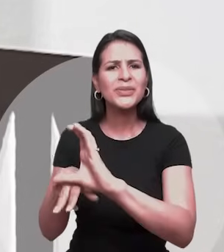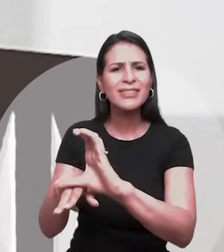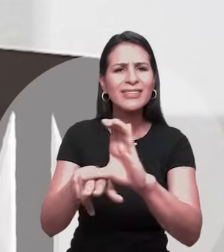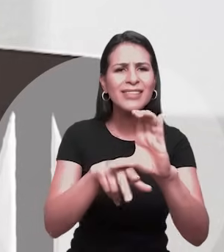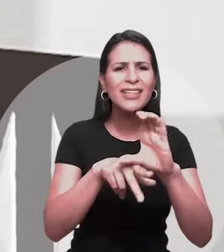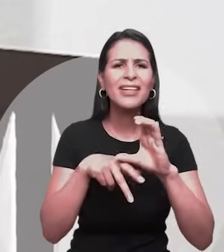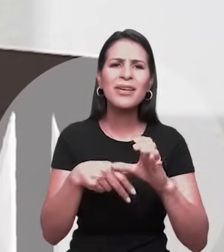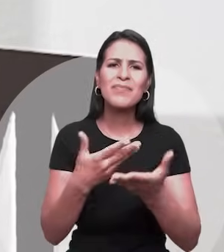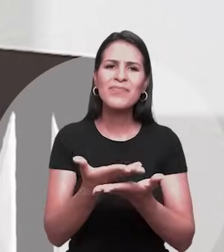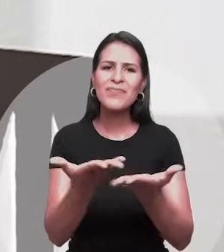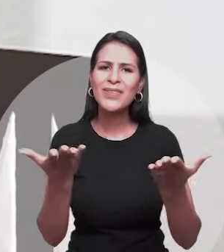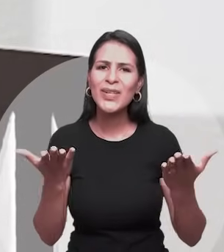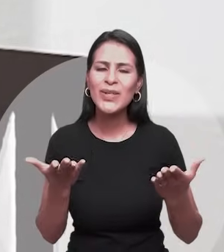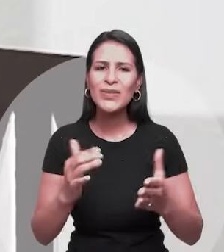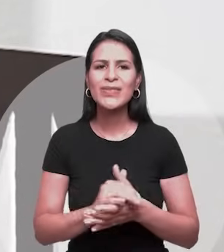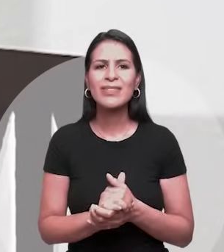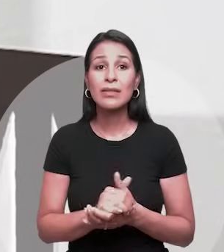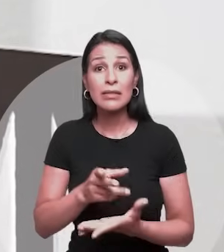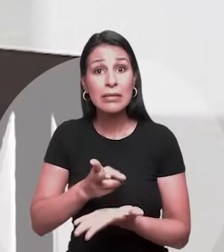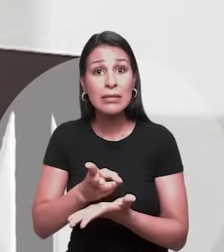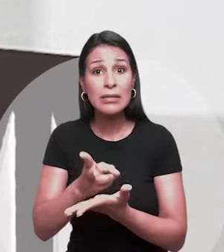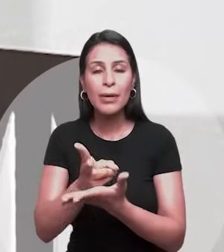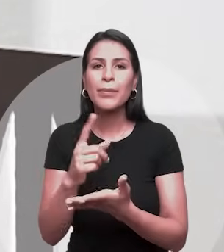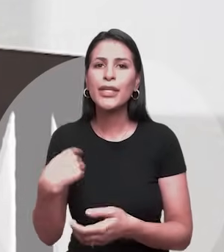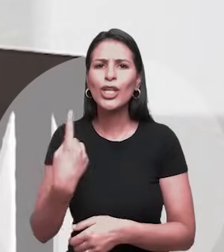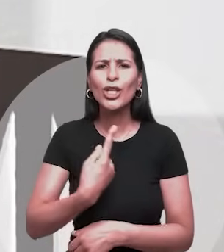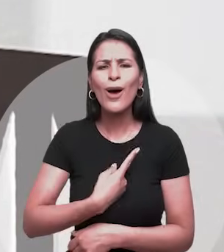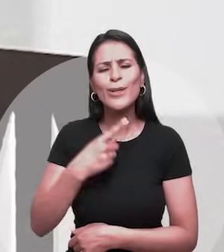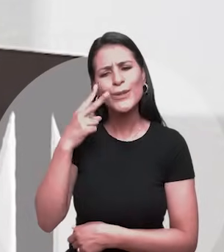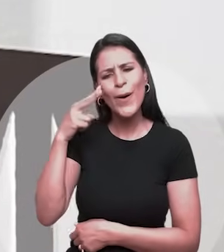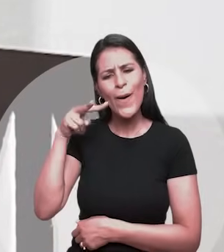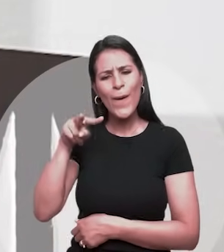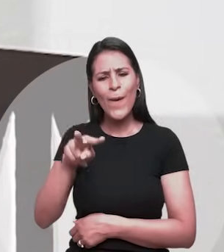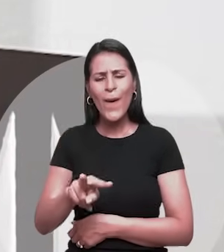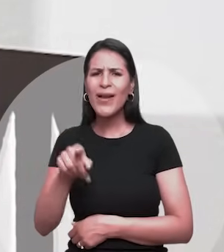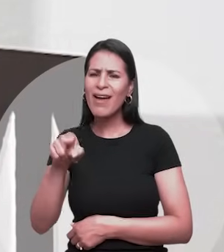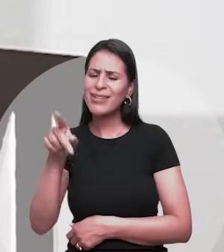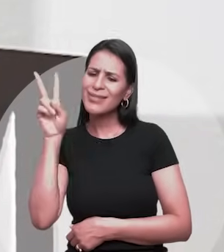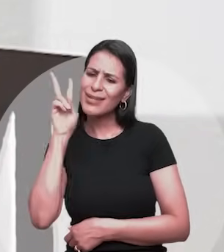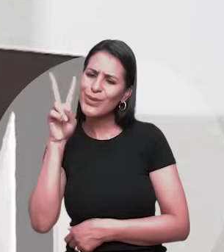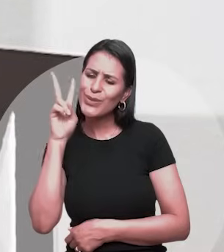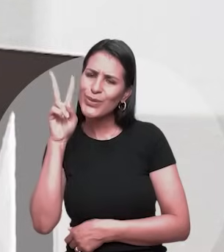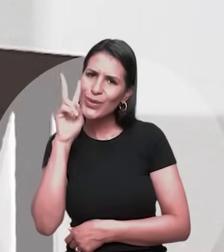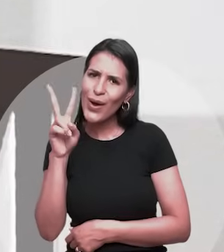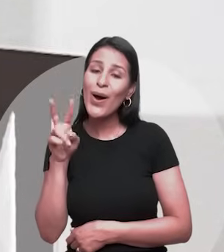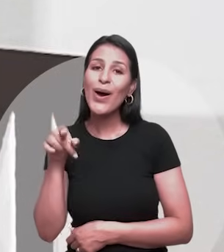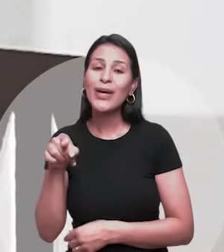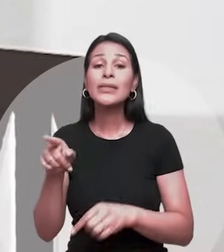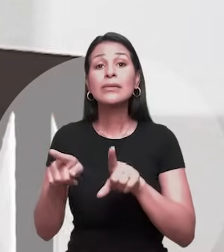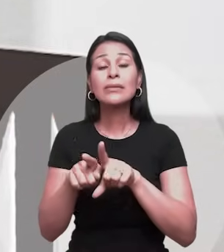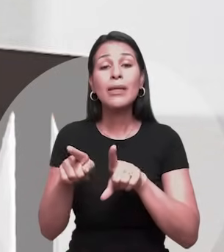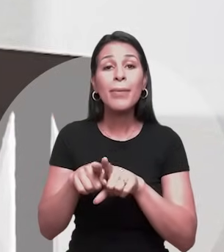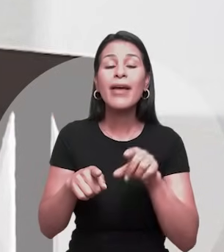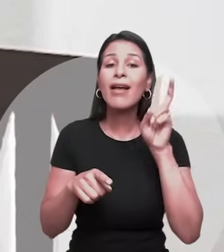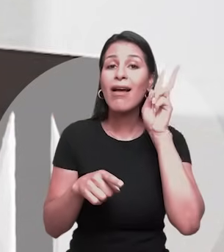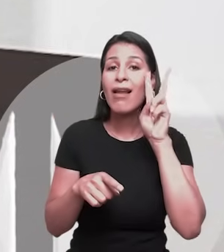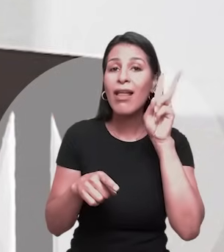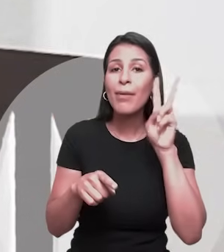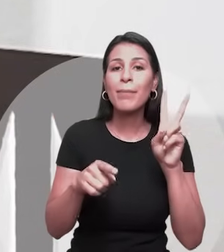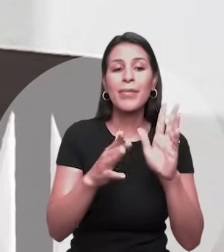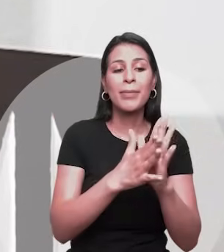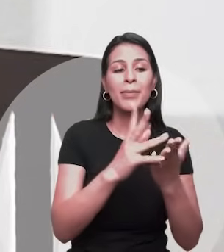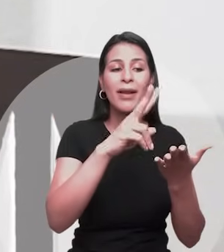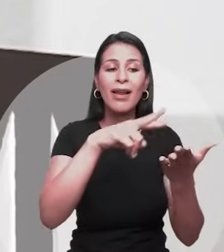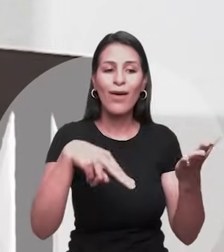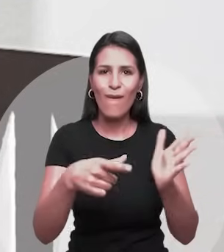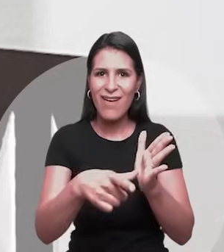nós pensamos e lembramos desse chamado e apontamos também para a palavra do Evangelho que nós ouvimos, vamos